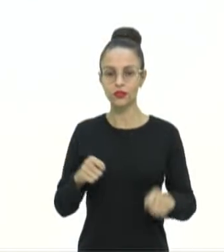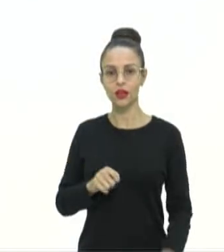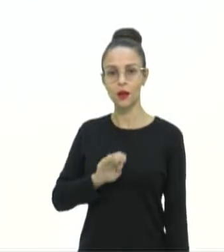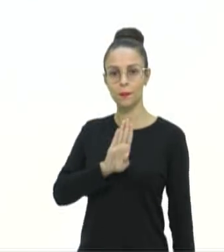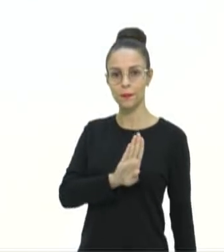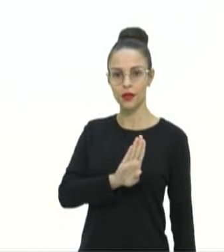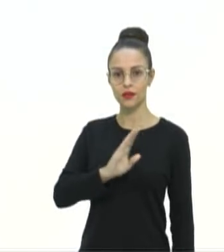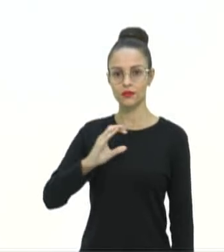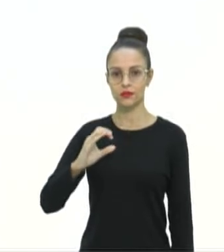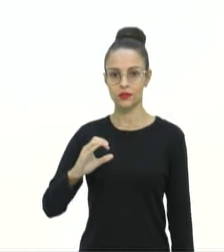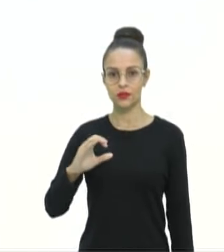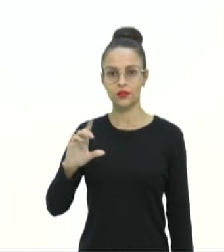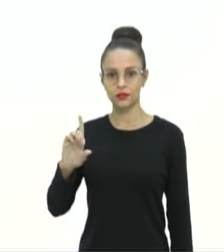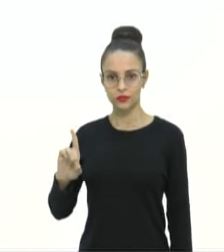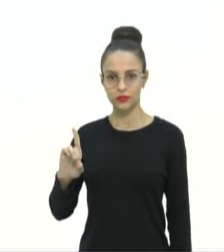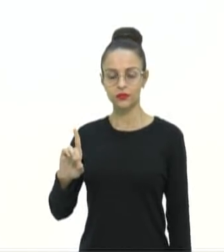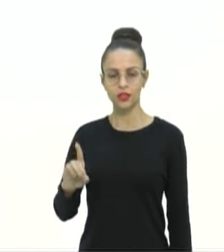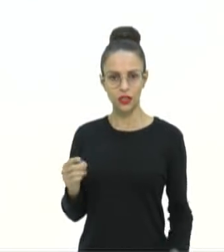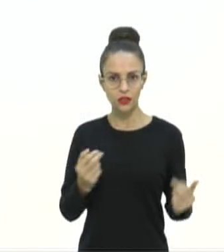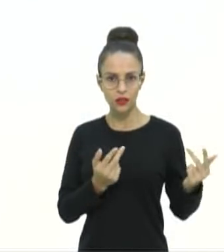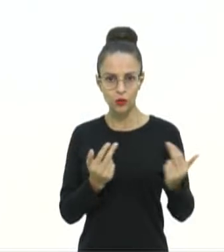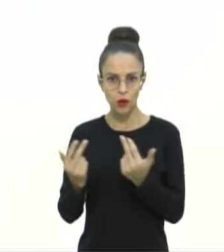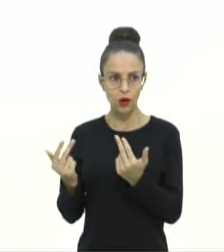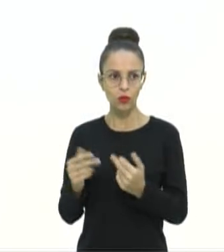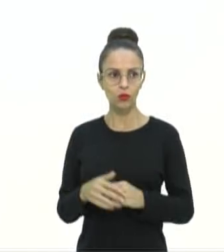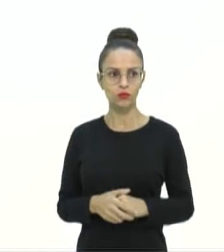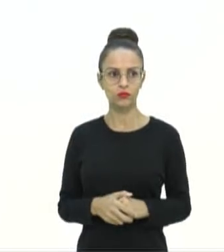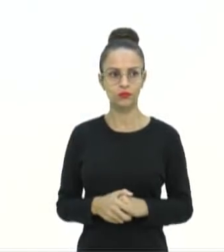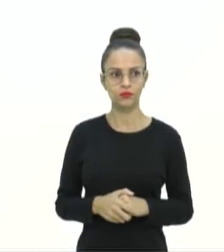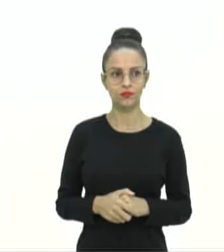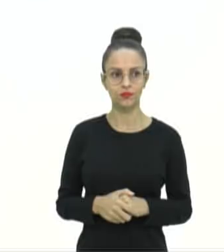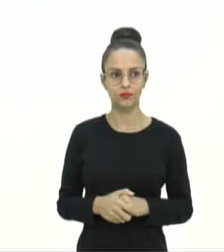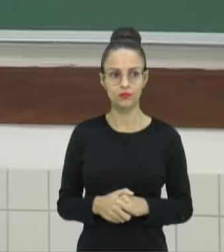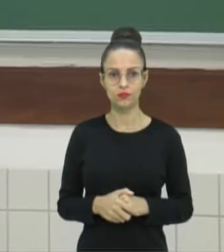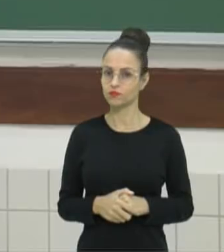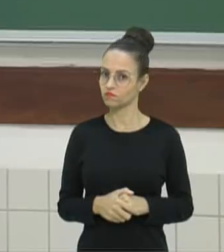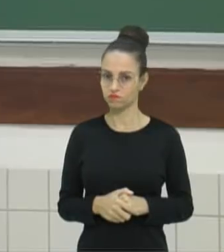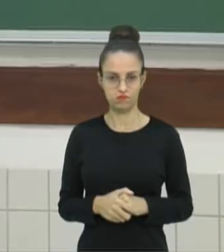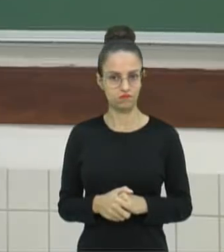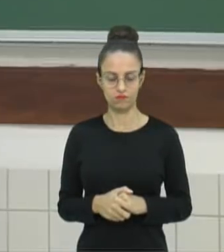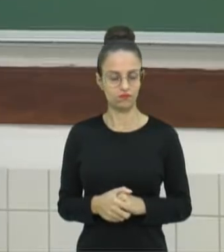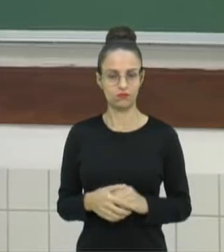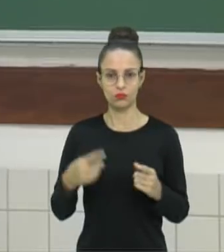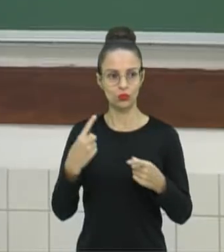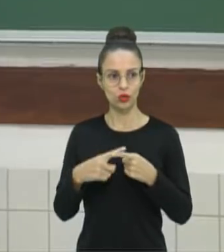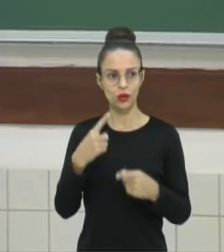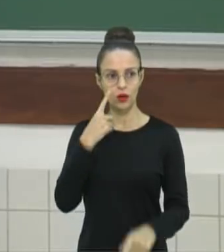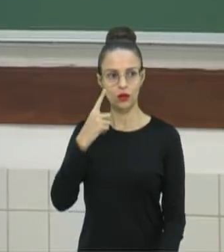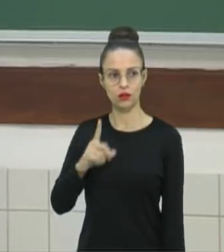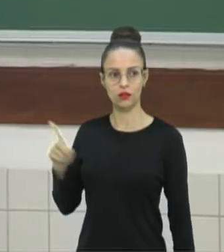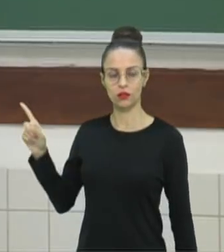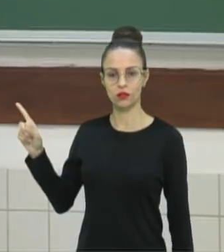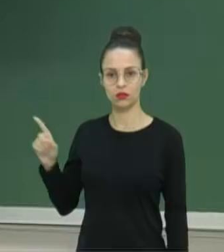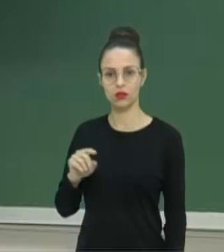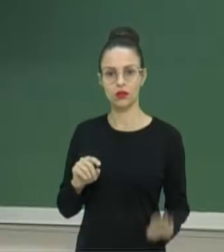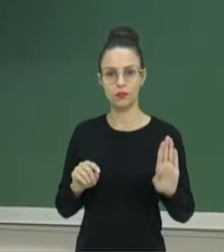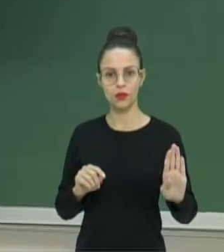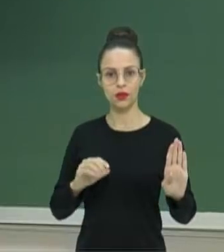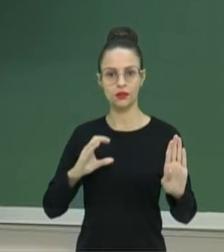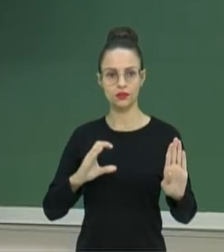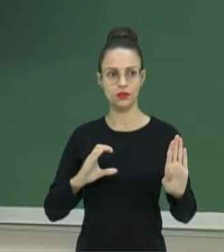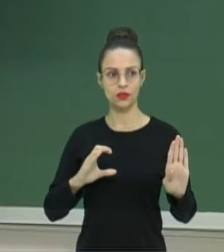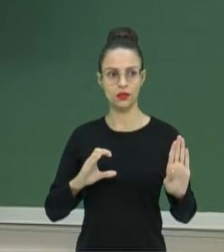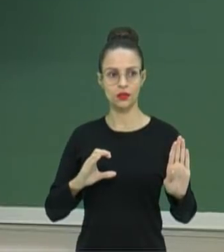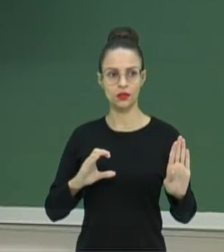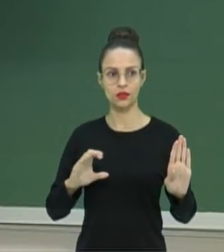B, C e D é igual? Não, né? Por quê, gente? Ó, B, C e